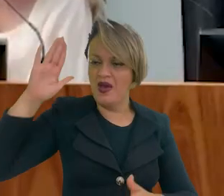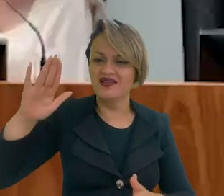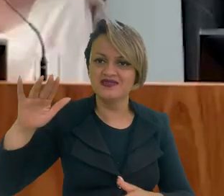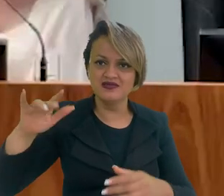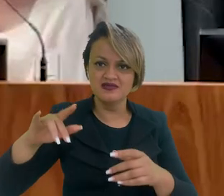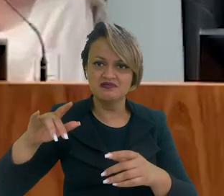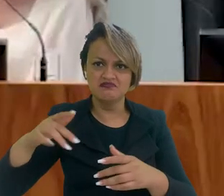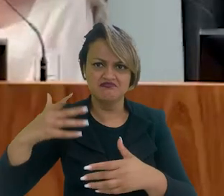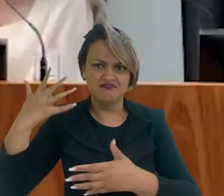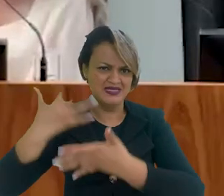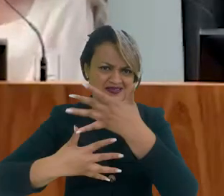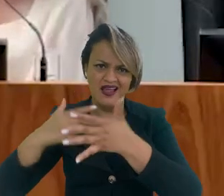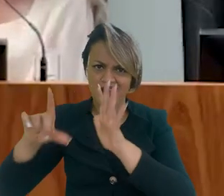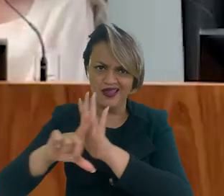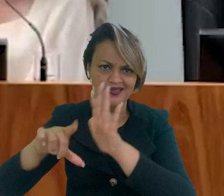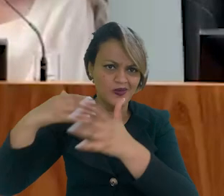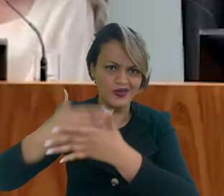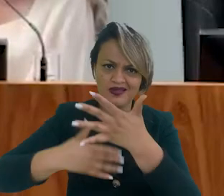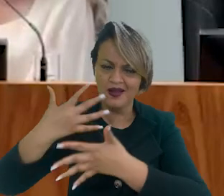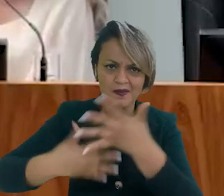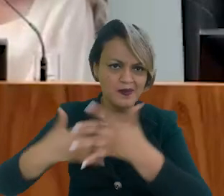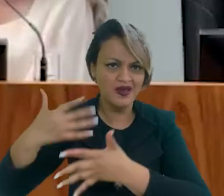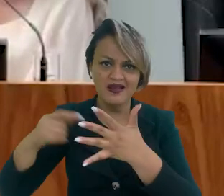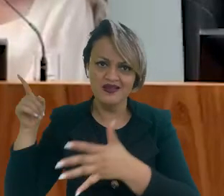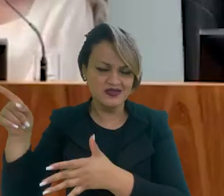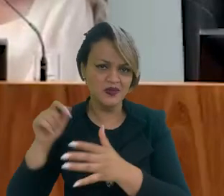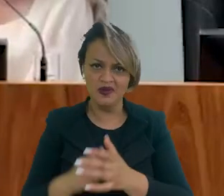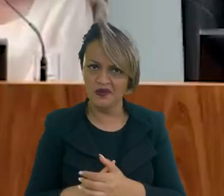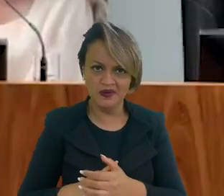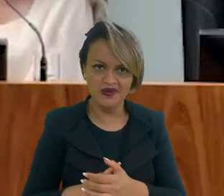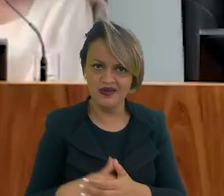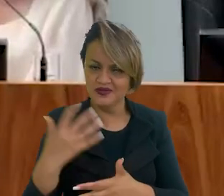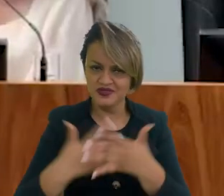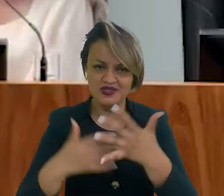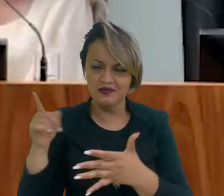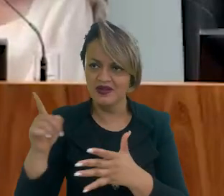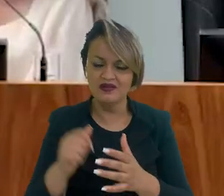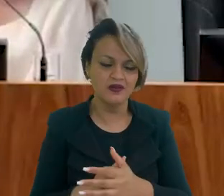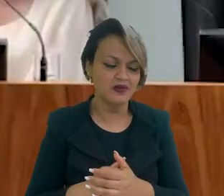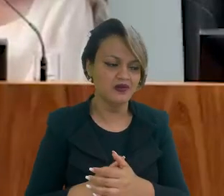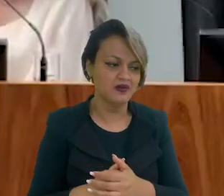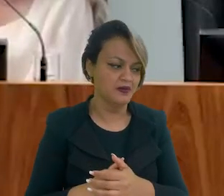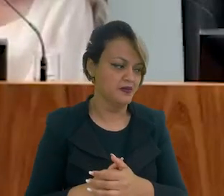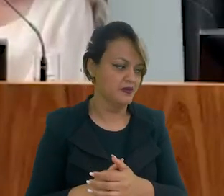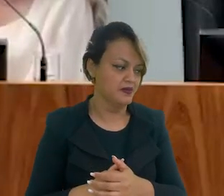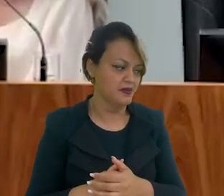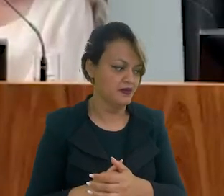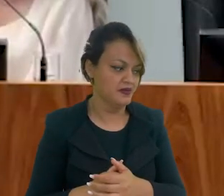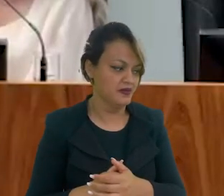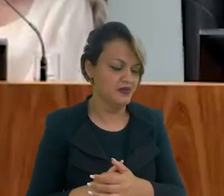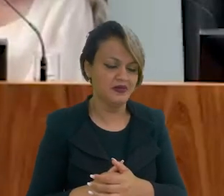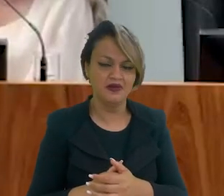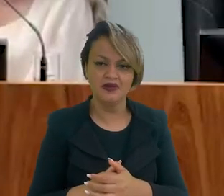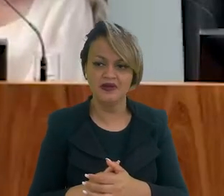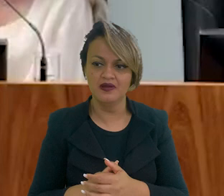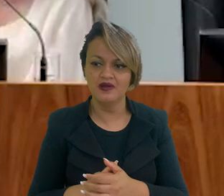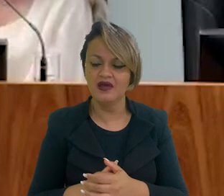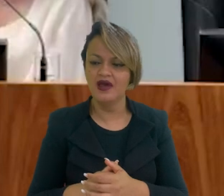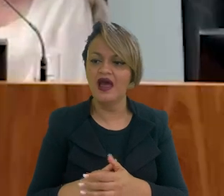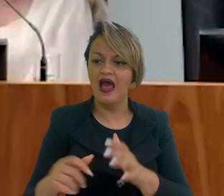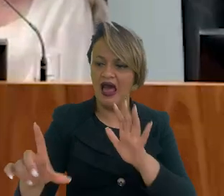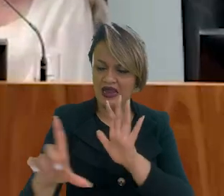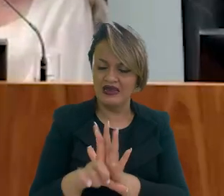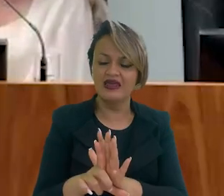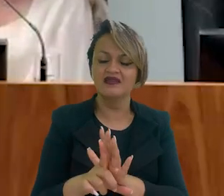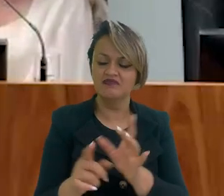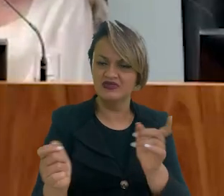quer dizer assim você quer fazer mais milhões eu entendi mas assim ninguém tá travando seu negócio e por que que a lei não pode ser